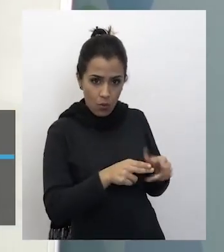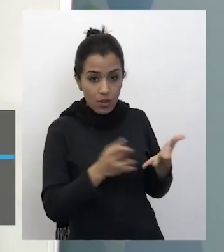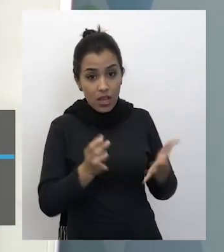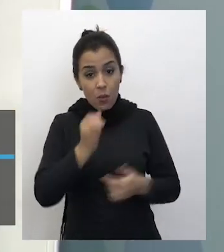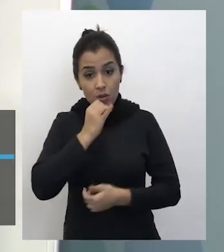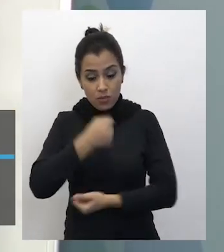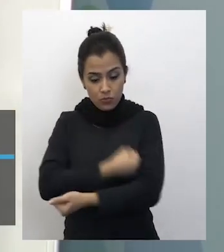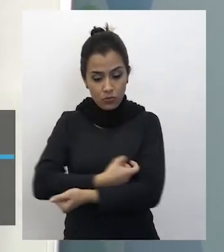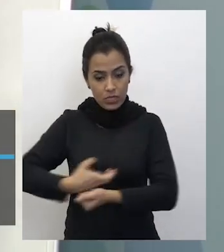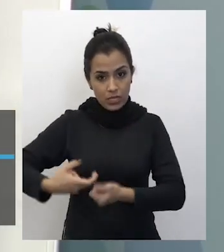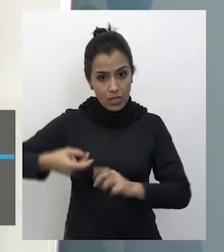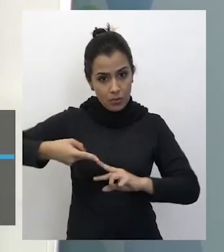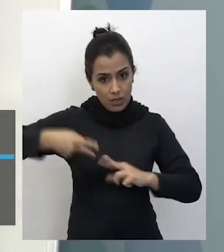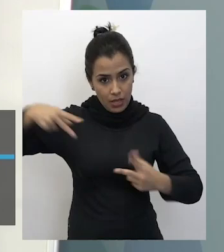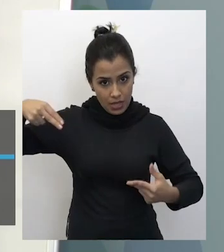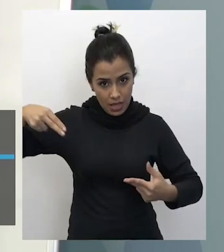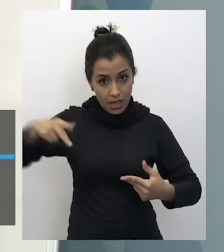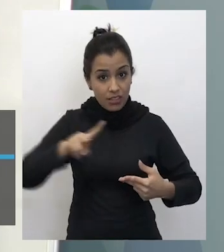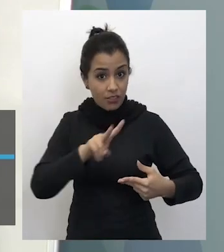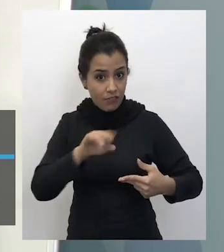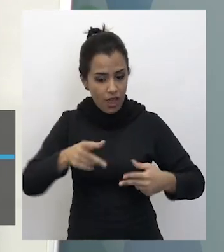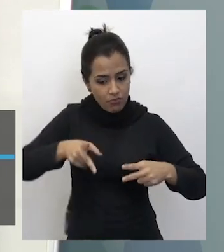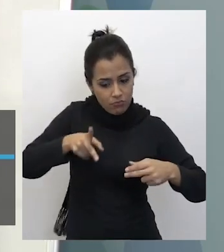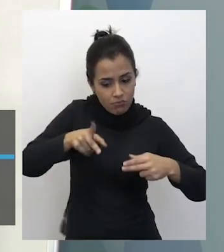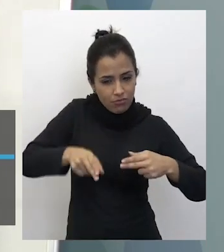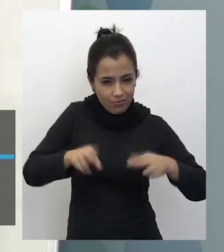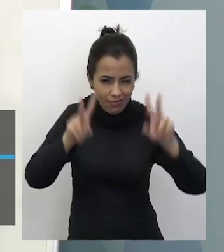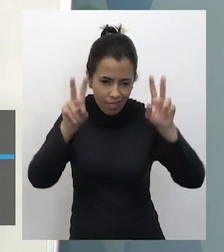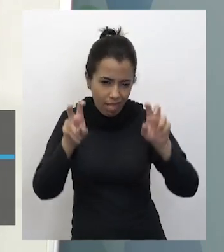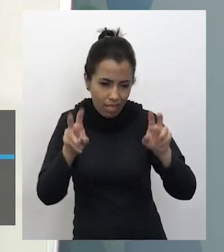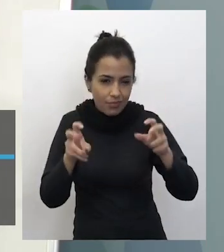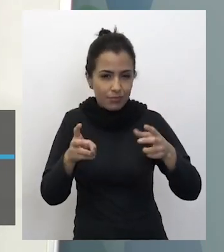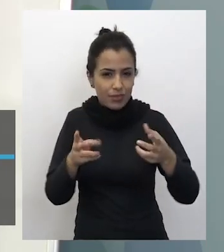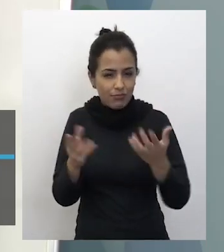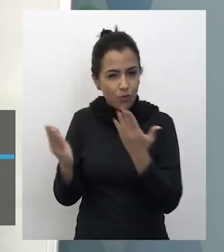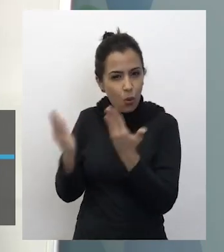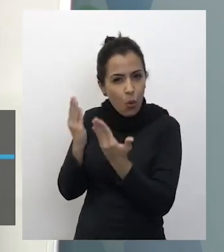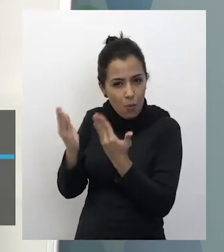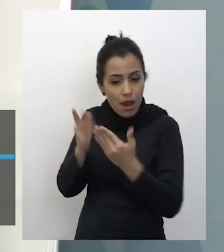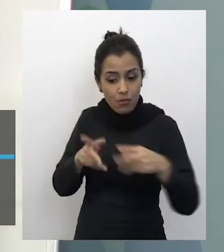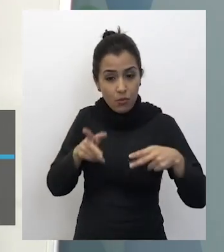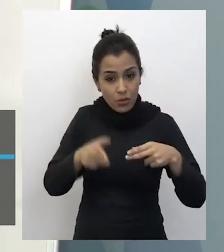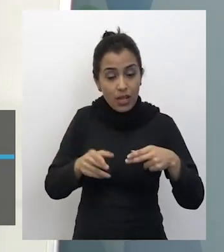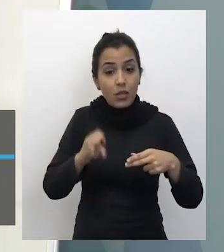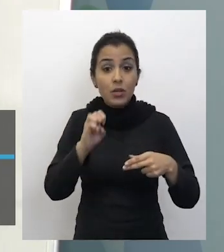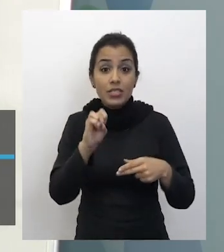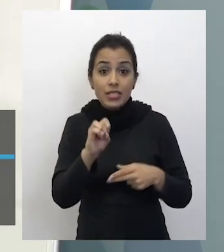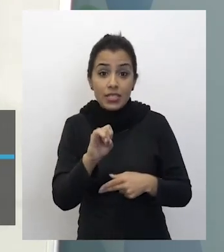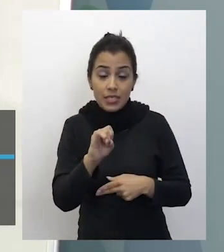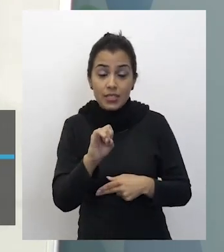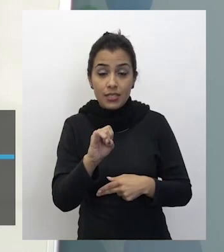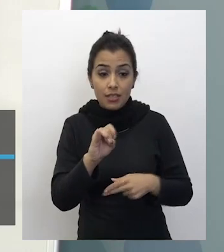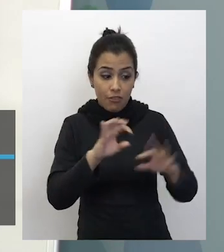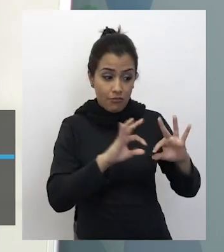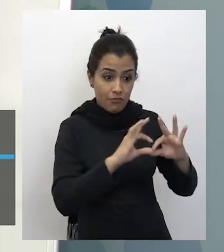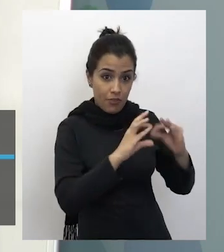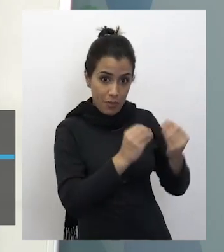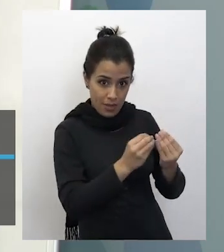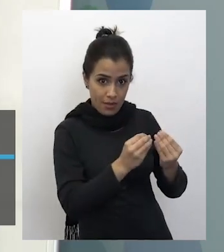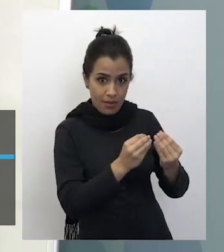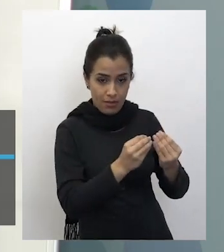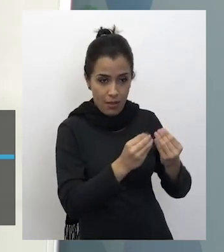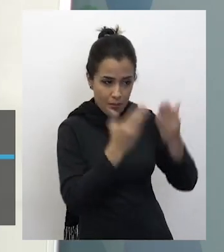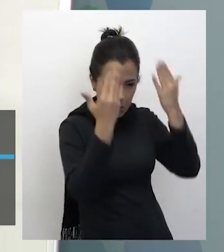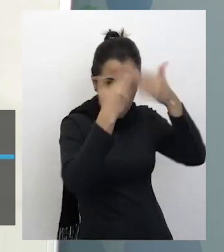DNA? Eu vou cortar a molécula e eu espero que, se forem parentes, vai cortar no mesmo lugar. Logo,